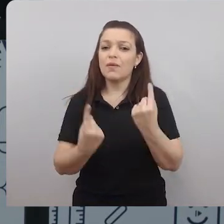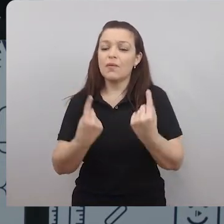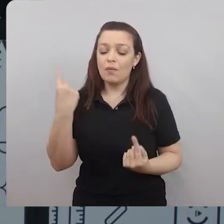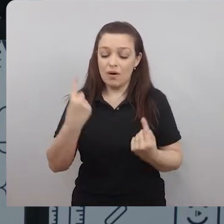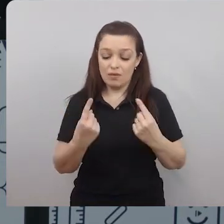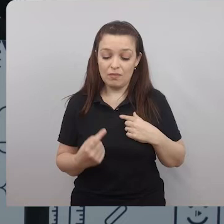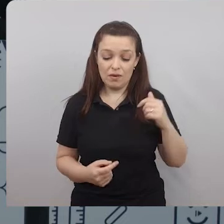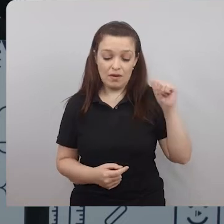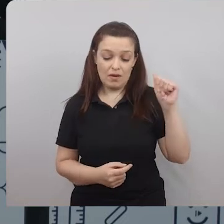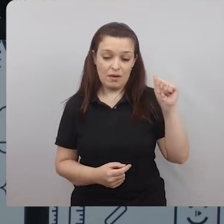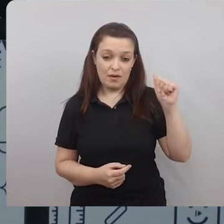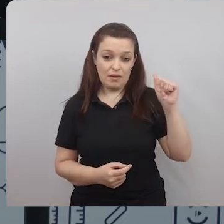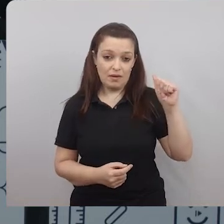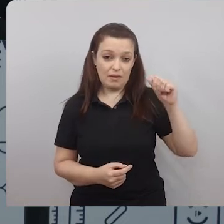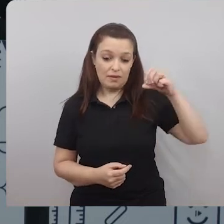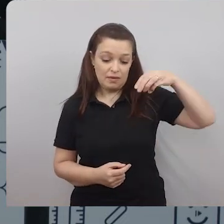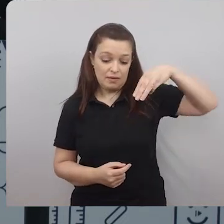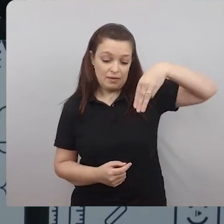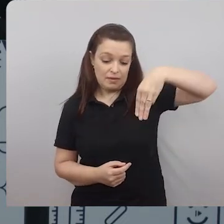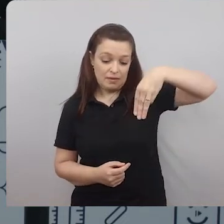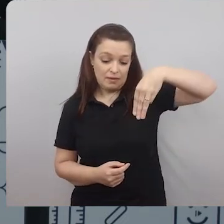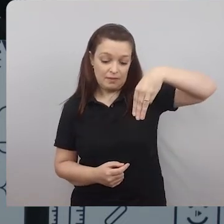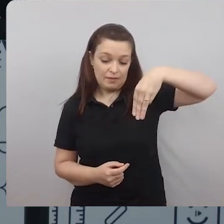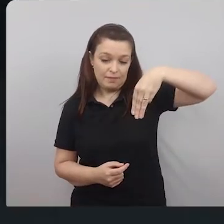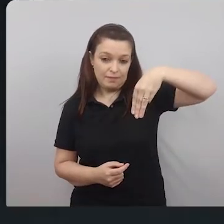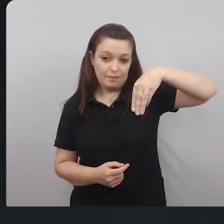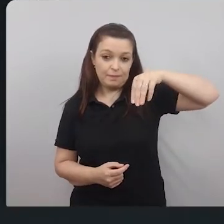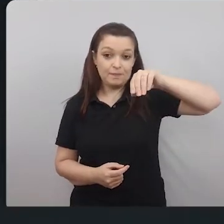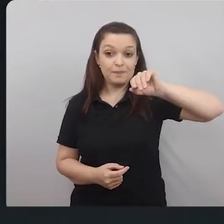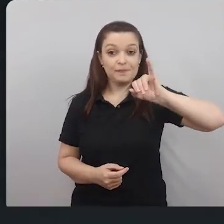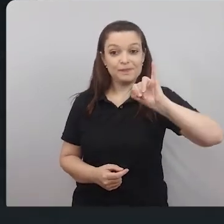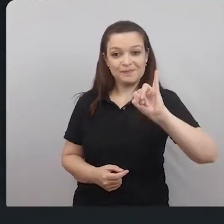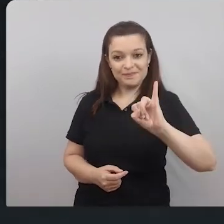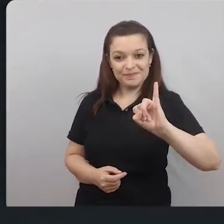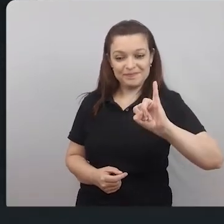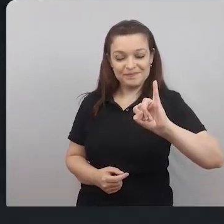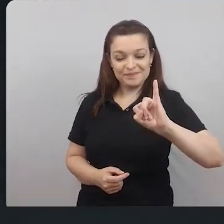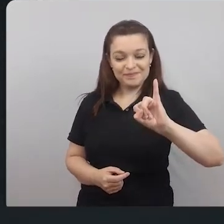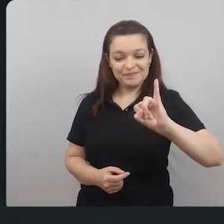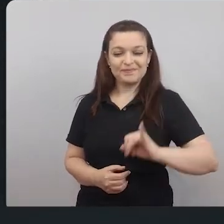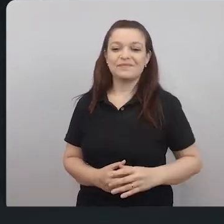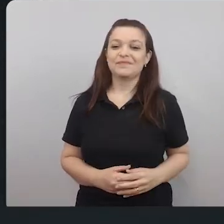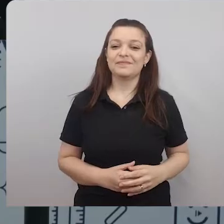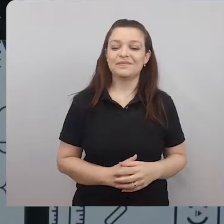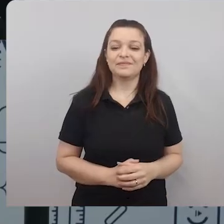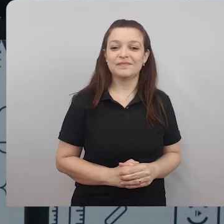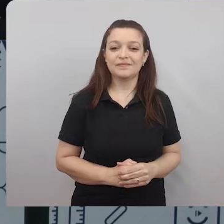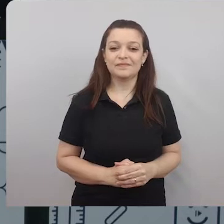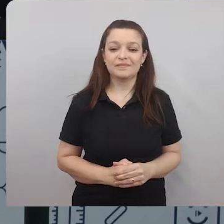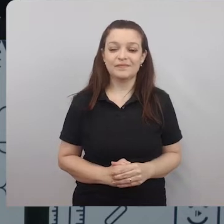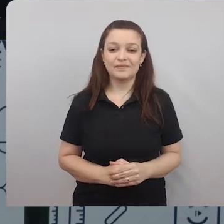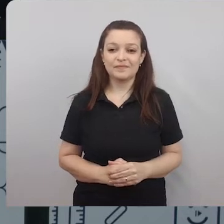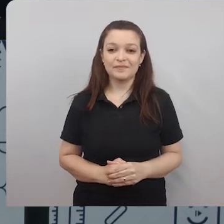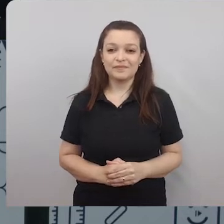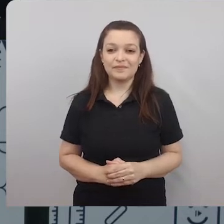letra M e a letra I.